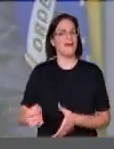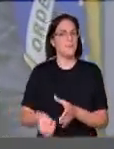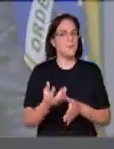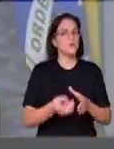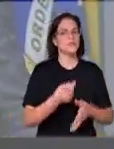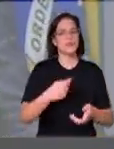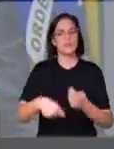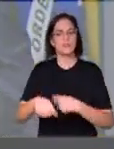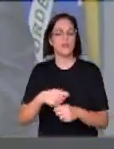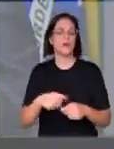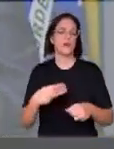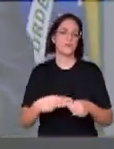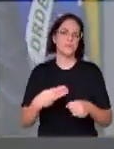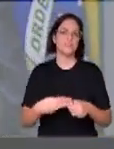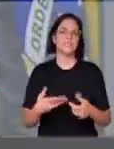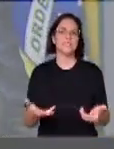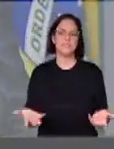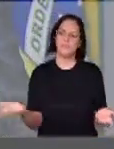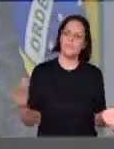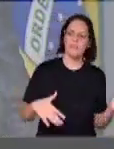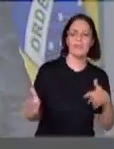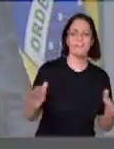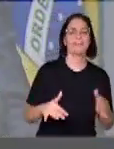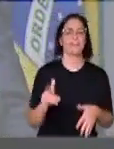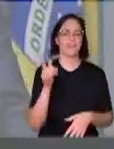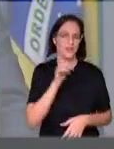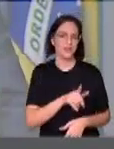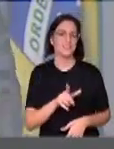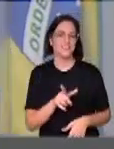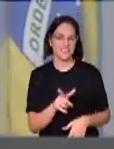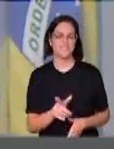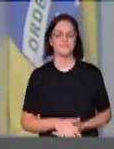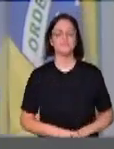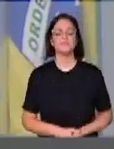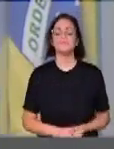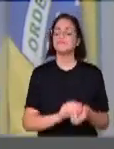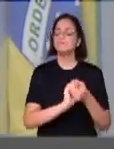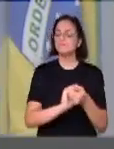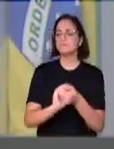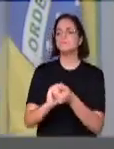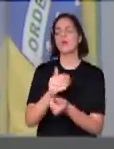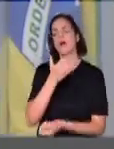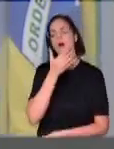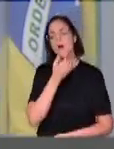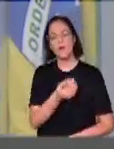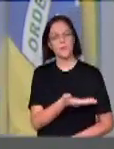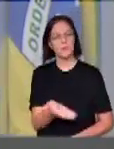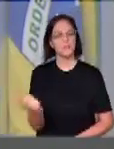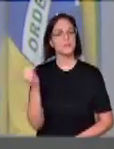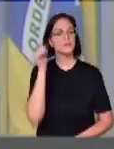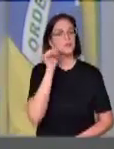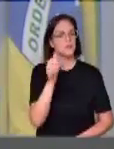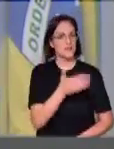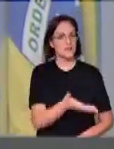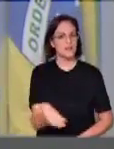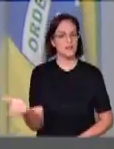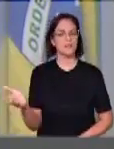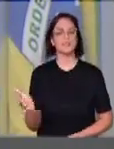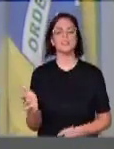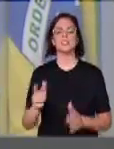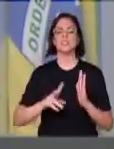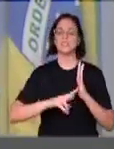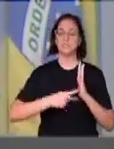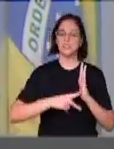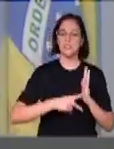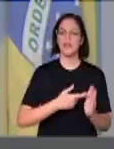nosso município para que estivessem aqui hoje. Saudar homens e mulheres, todas e todos que estão aqui, saudar os